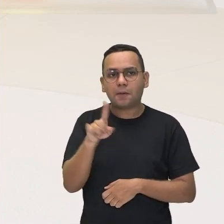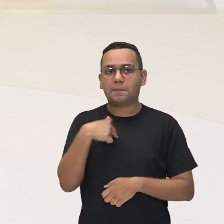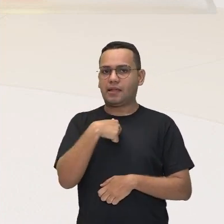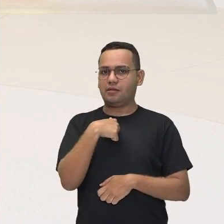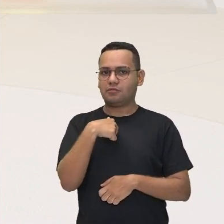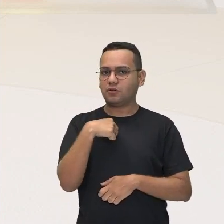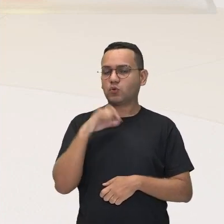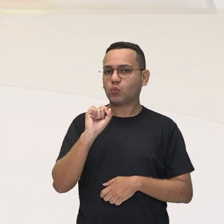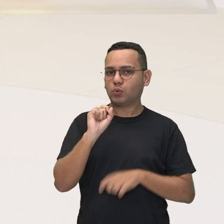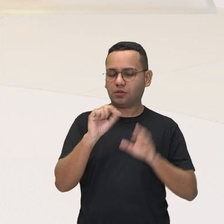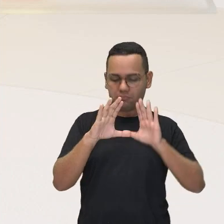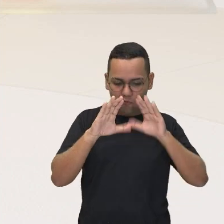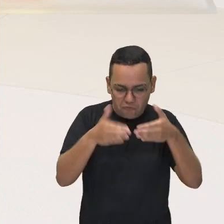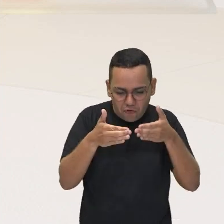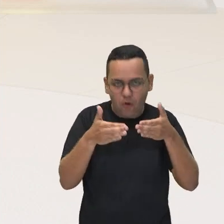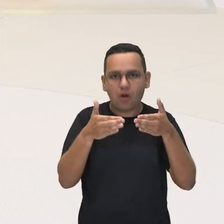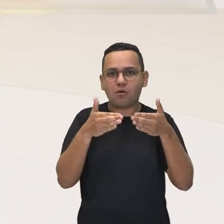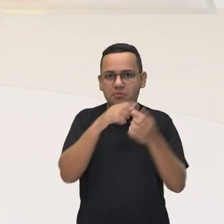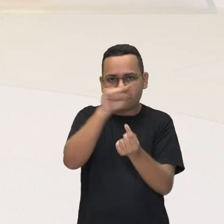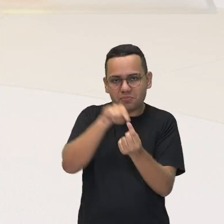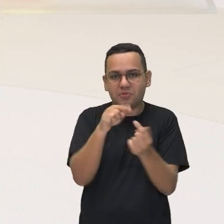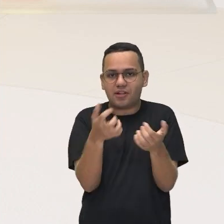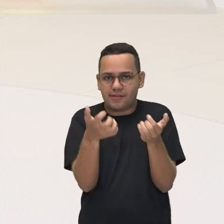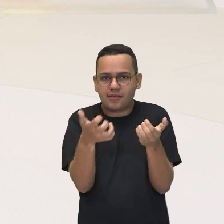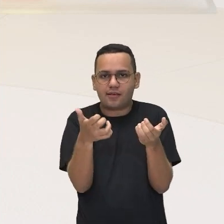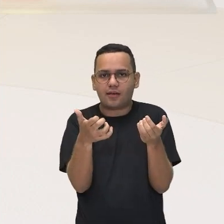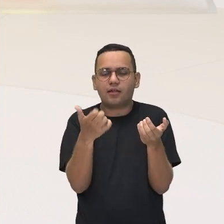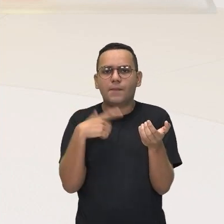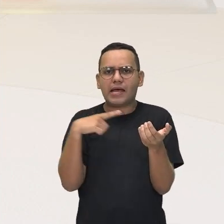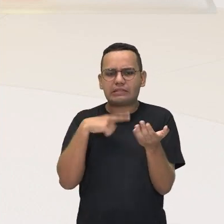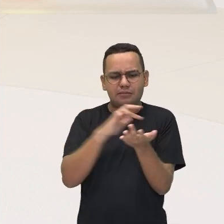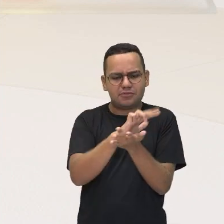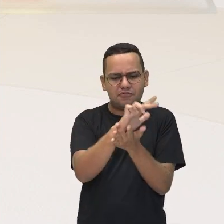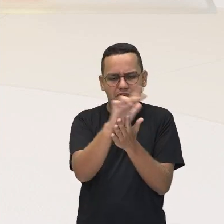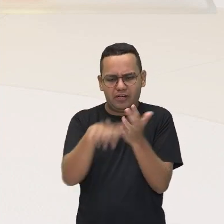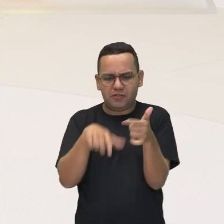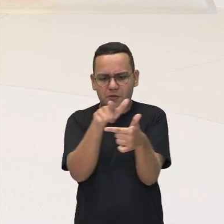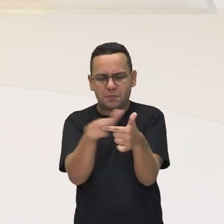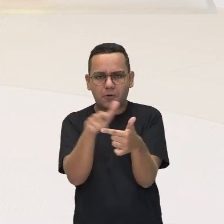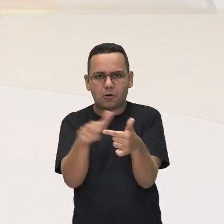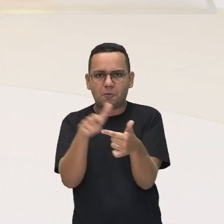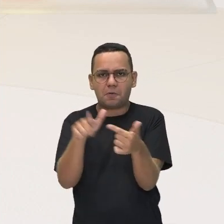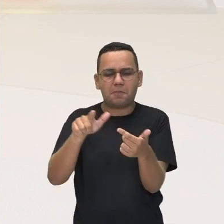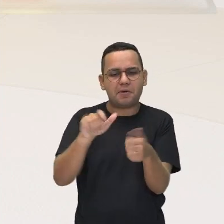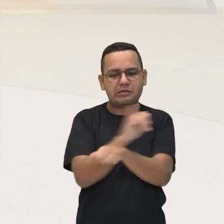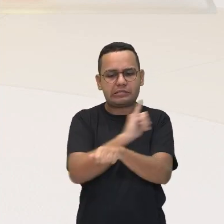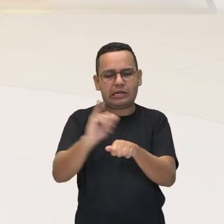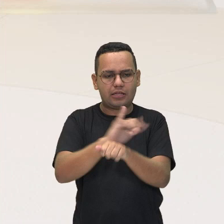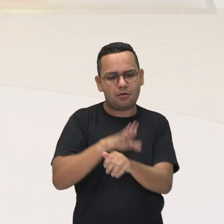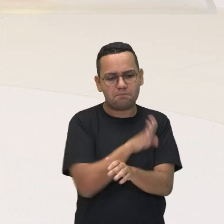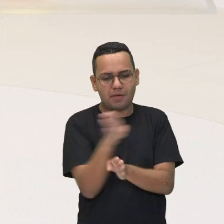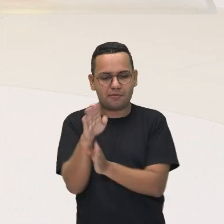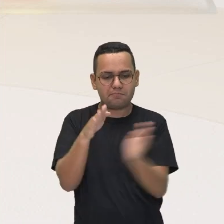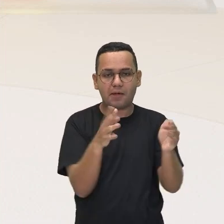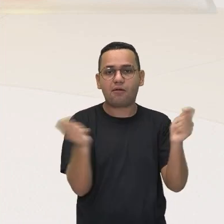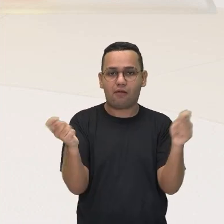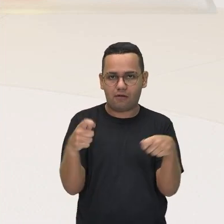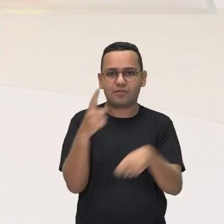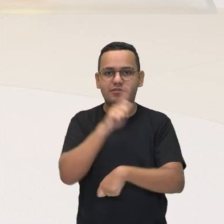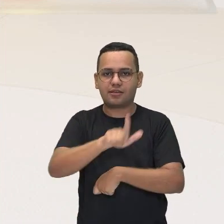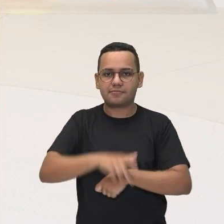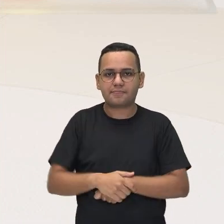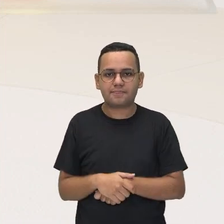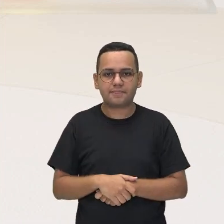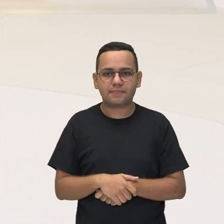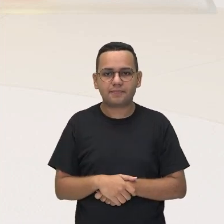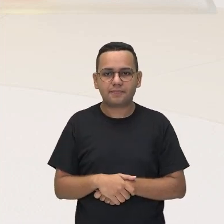resiliente, eu consigo passar pelas adversidades, vou mudar minha estratégia. De repente, um exemplo prático, eu tenho que